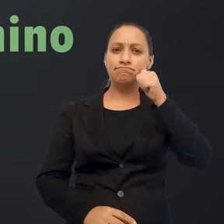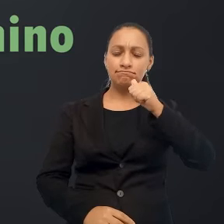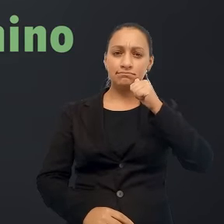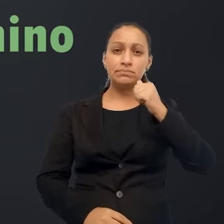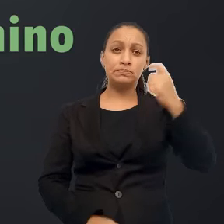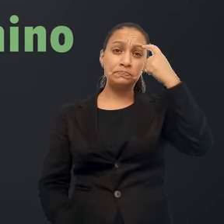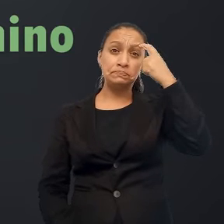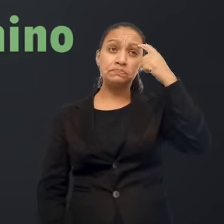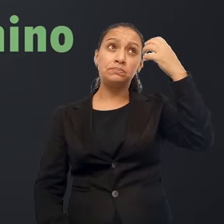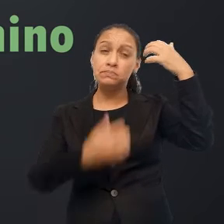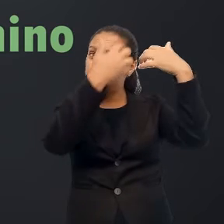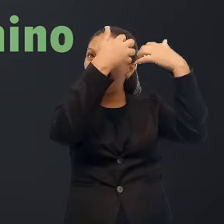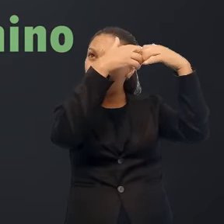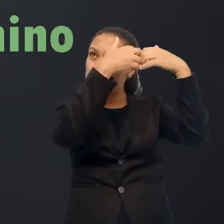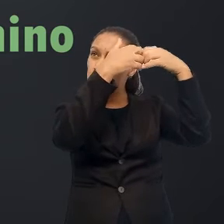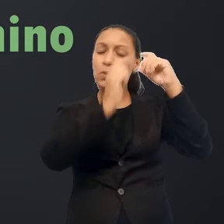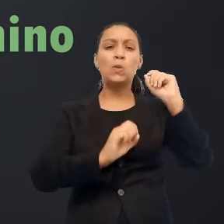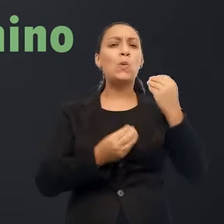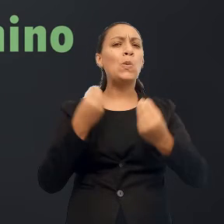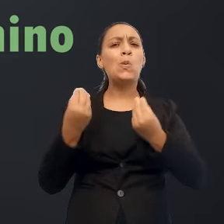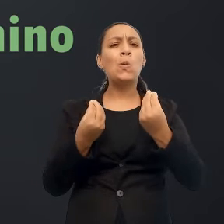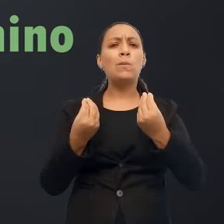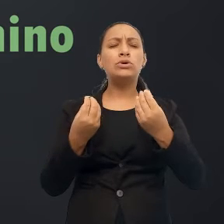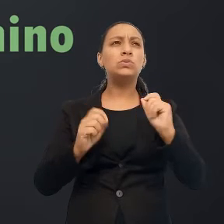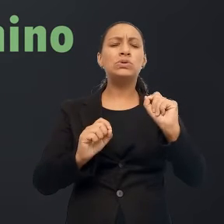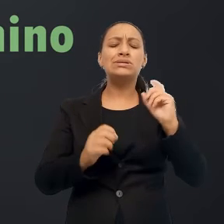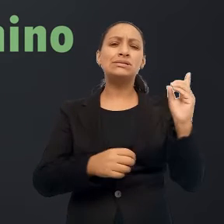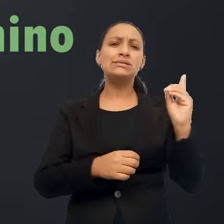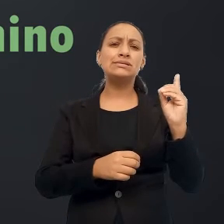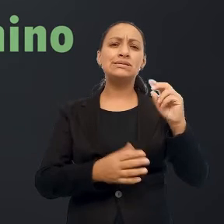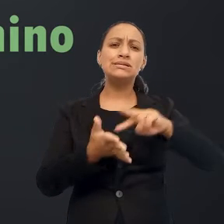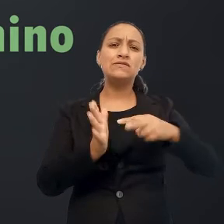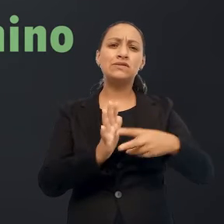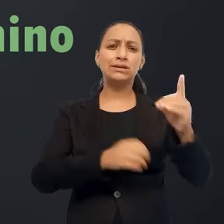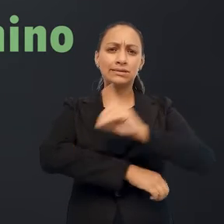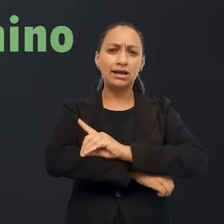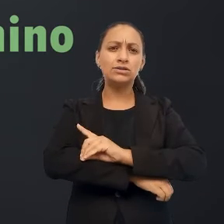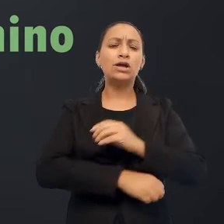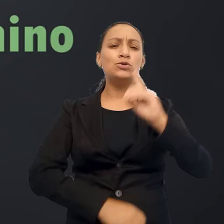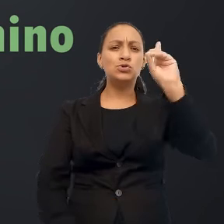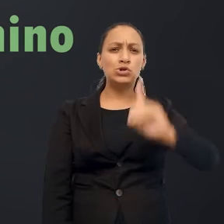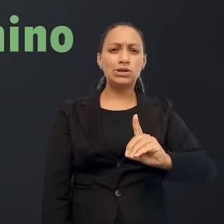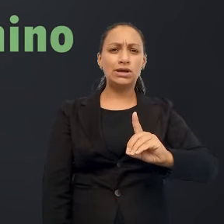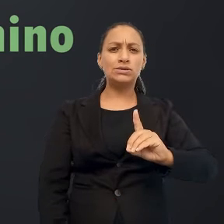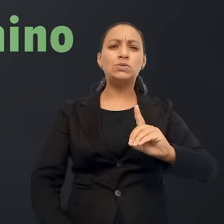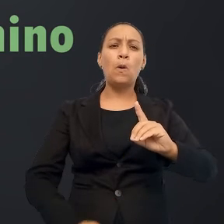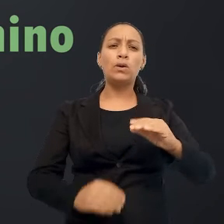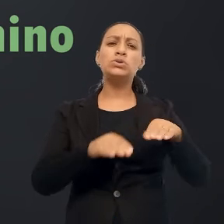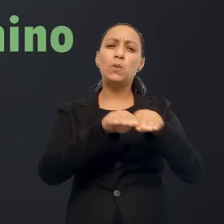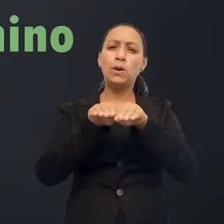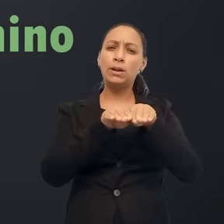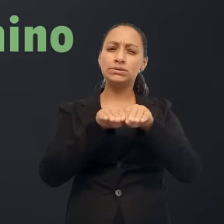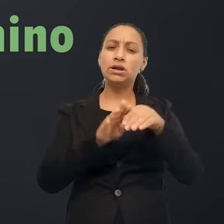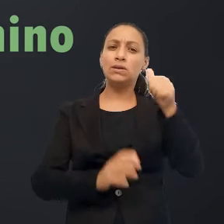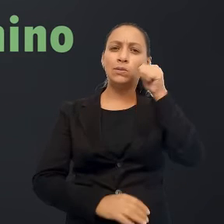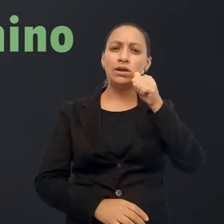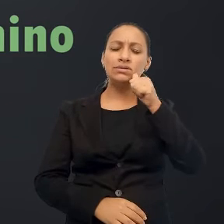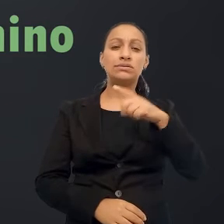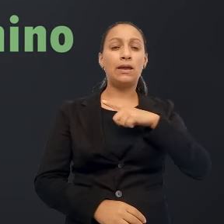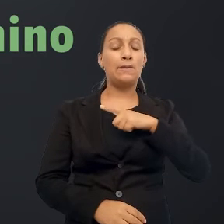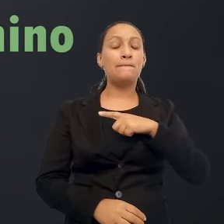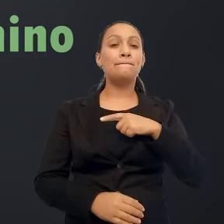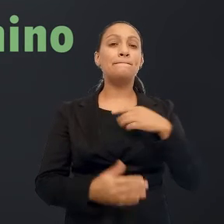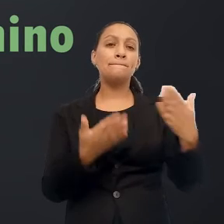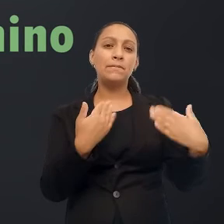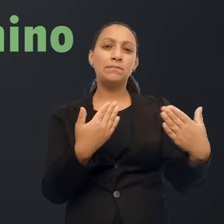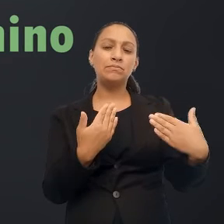o que significa essa data e a conquista dos direitos iguais às mulheres, hoje temos um bate-papo duplo, com a doutora em